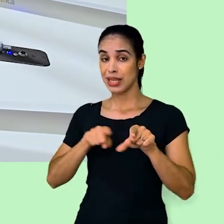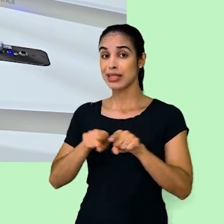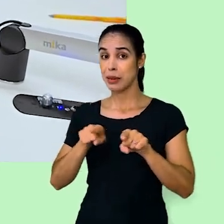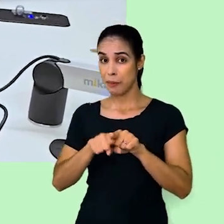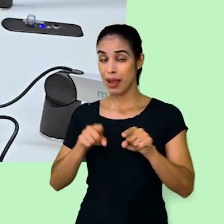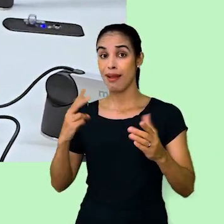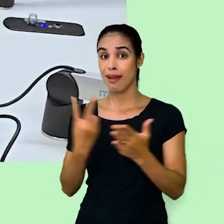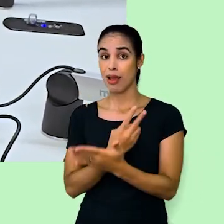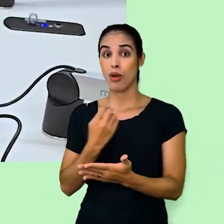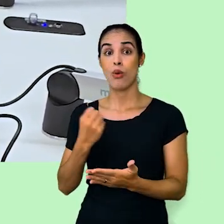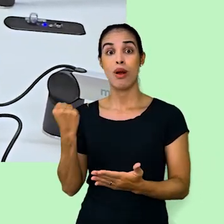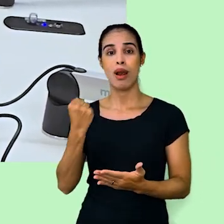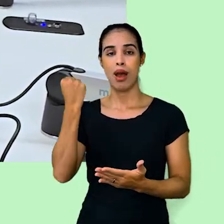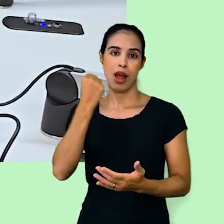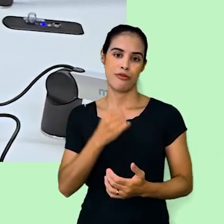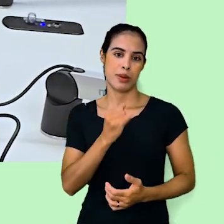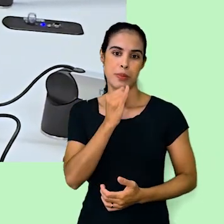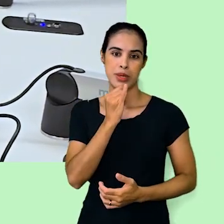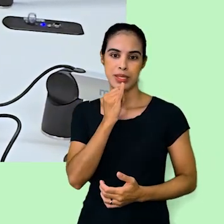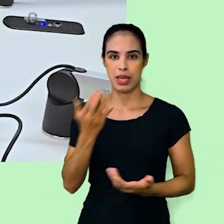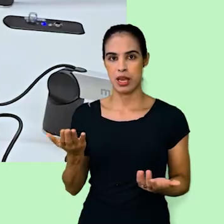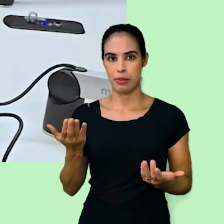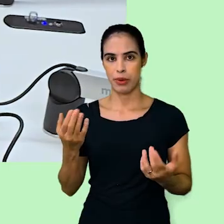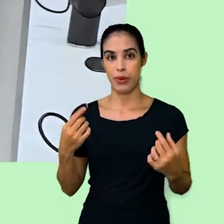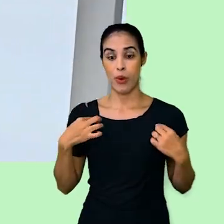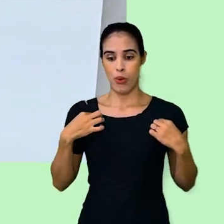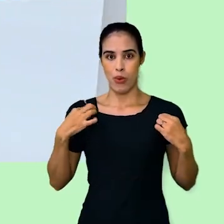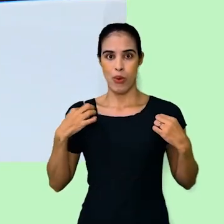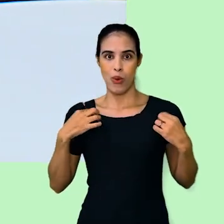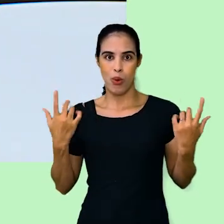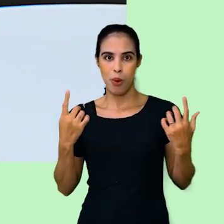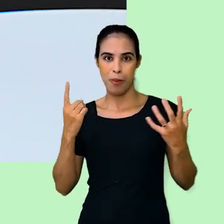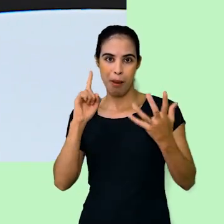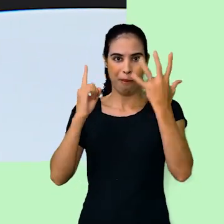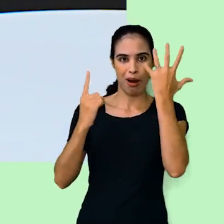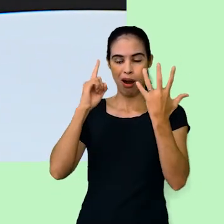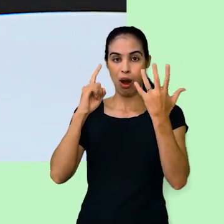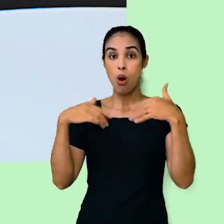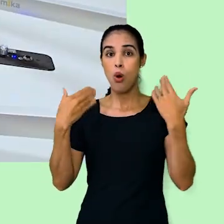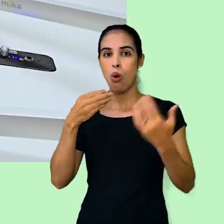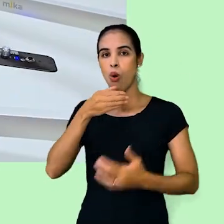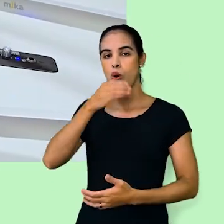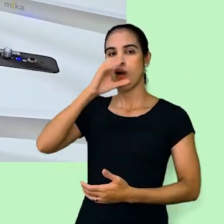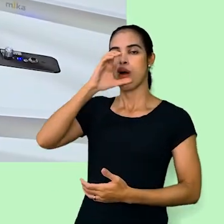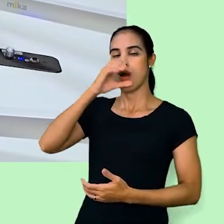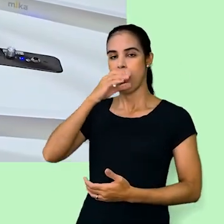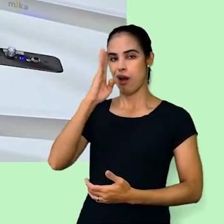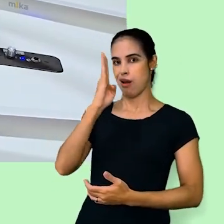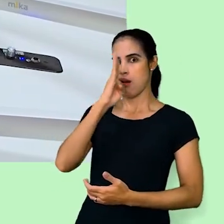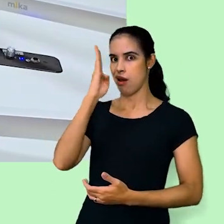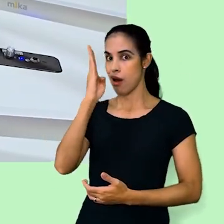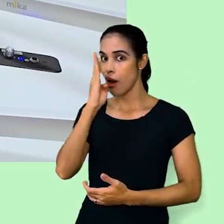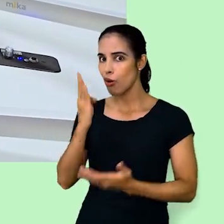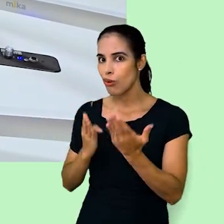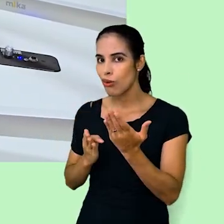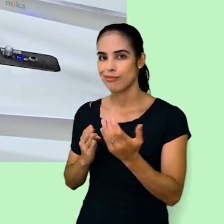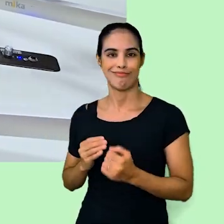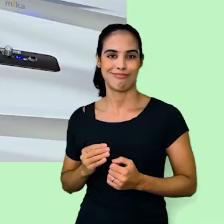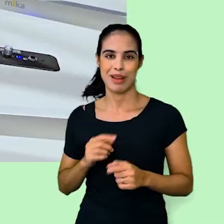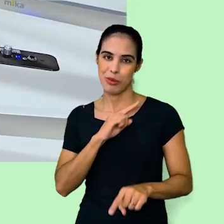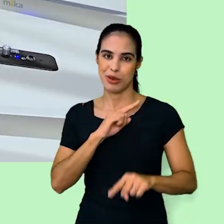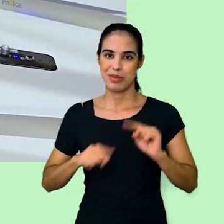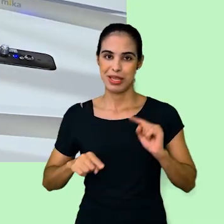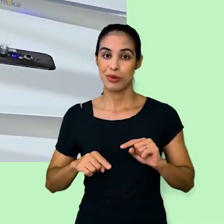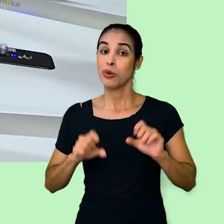grave, como aparecer para trabalhar fantasiado ou sob o efeito de álcool. Então, bebida no trabalho só